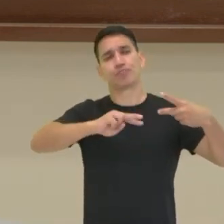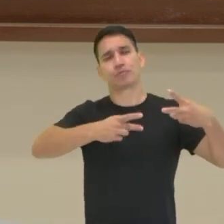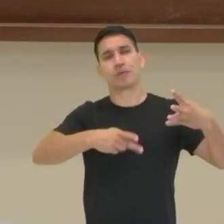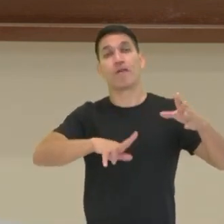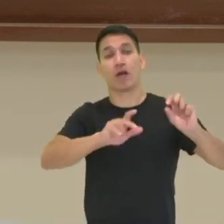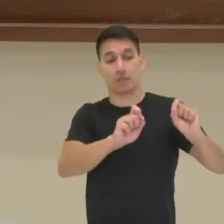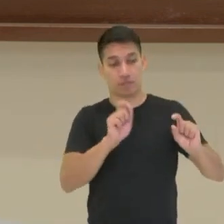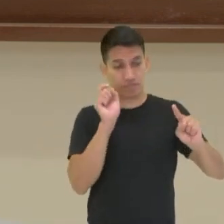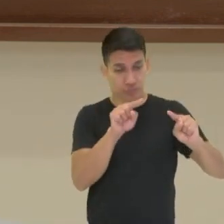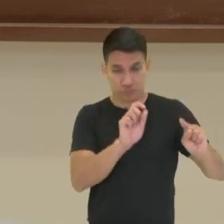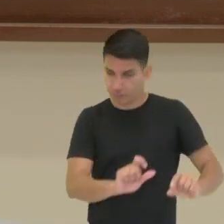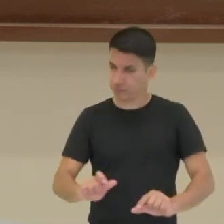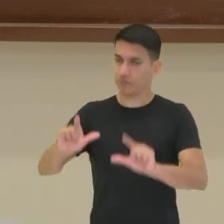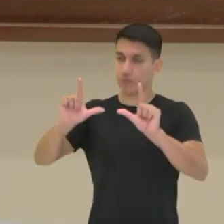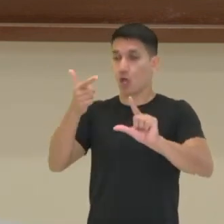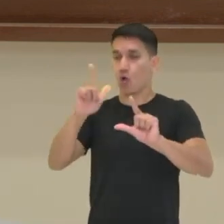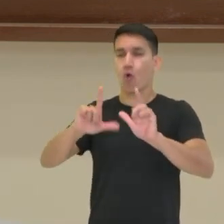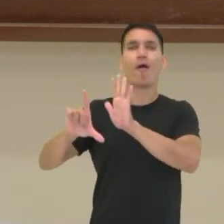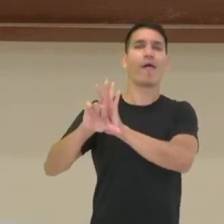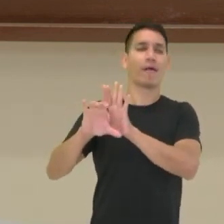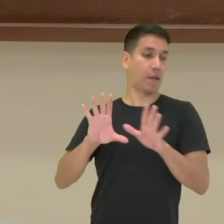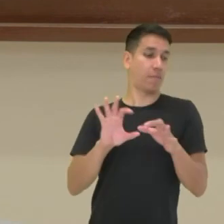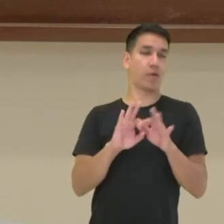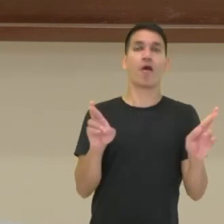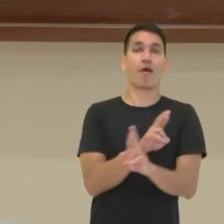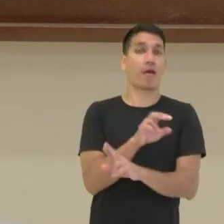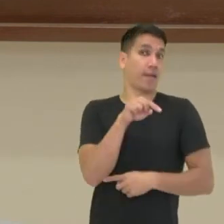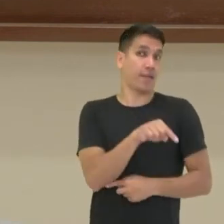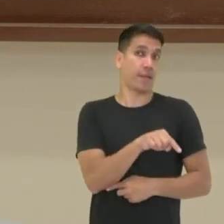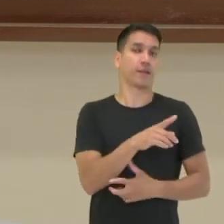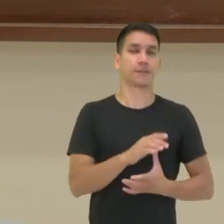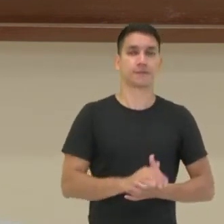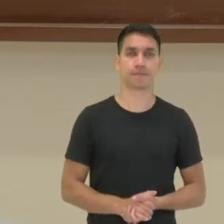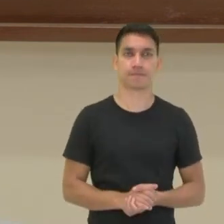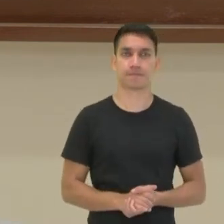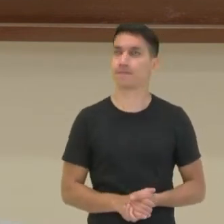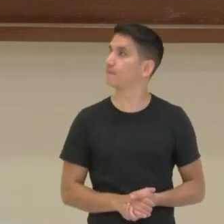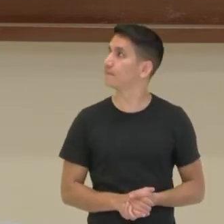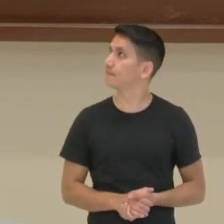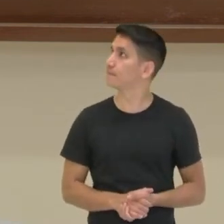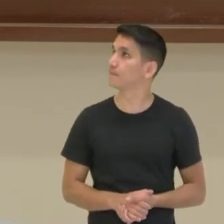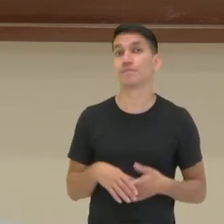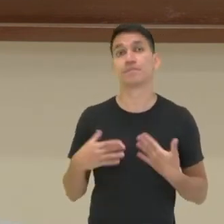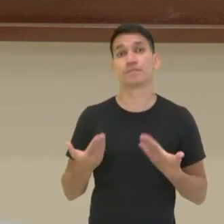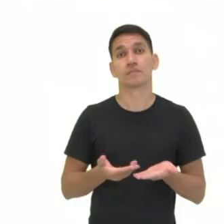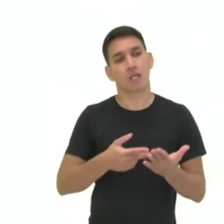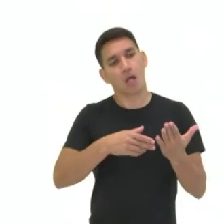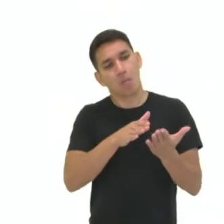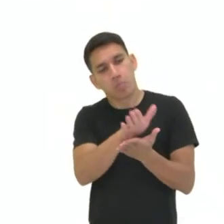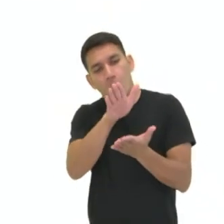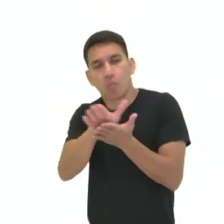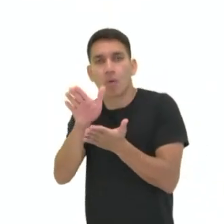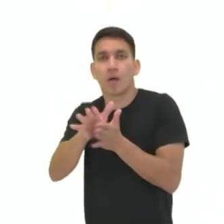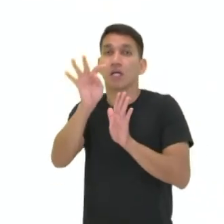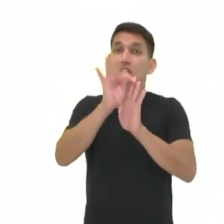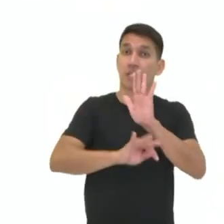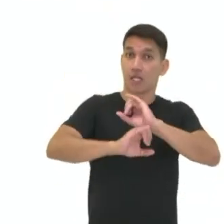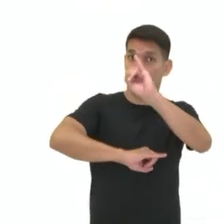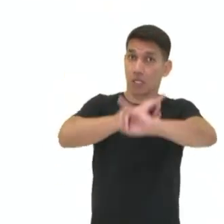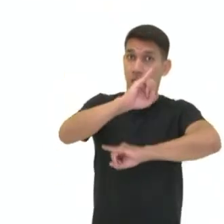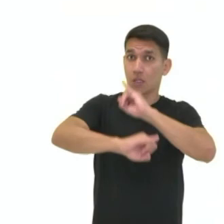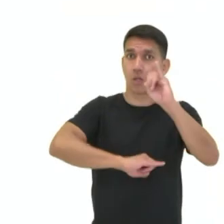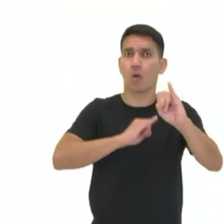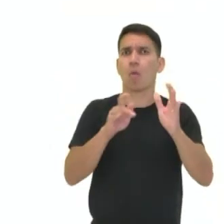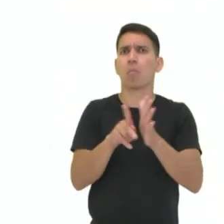textos, outras legislações que são referentes a ela. A publicação de textos na internet criou um hábito de